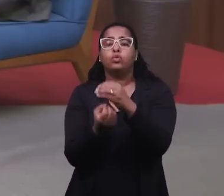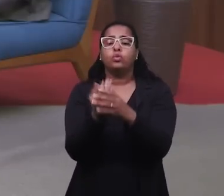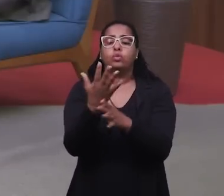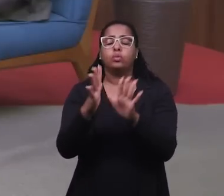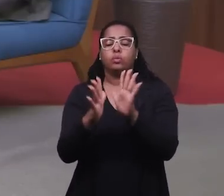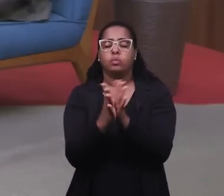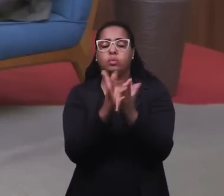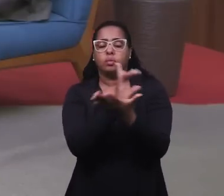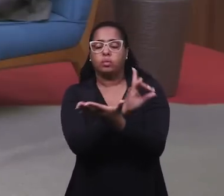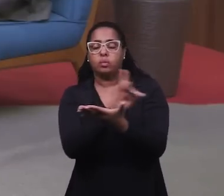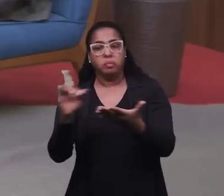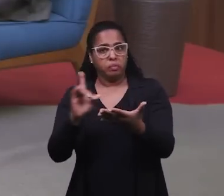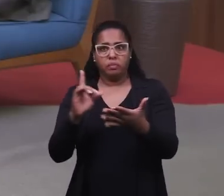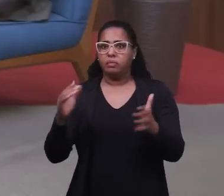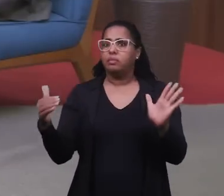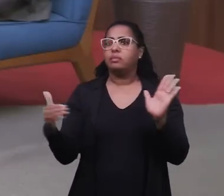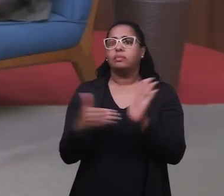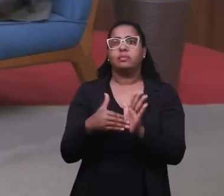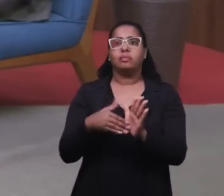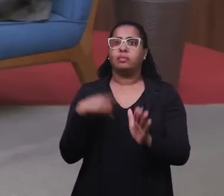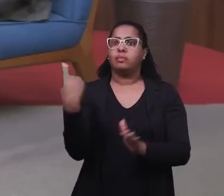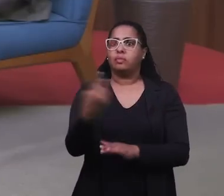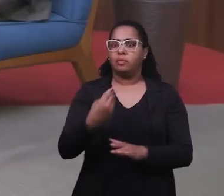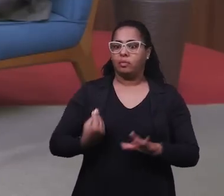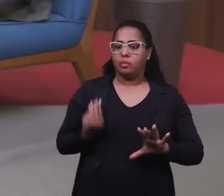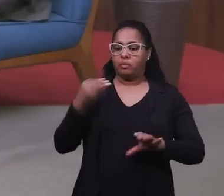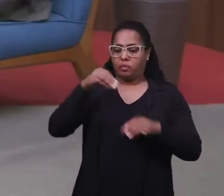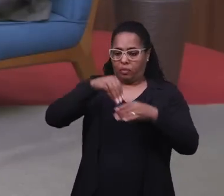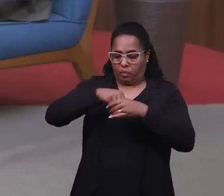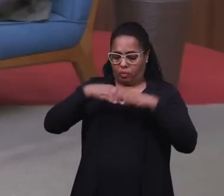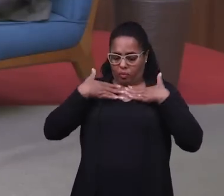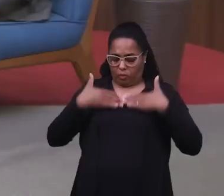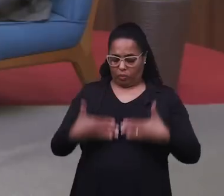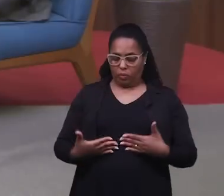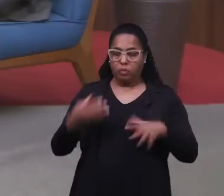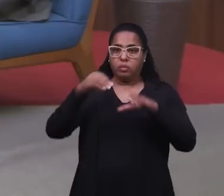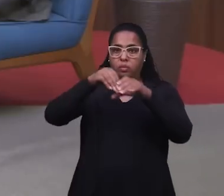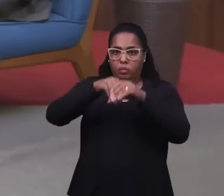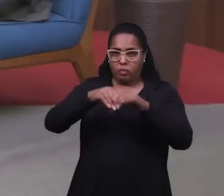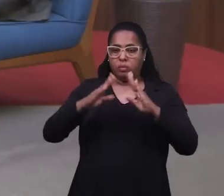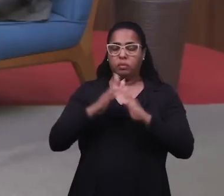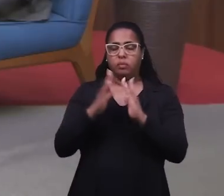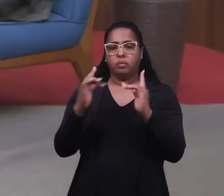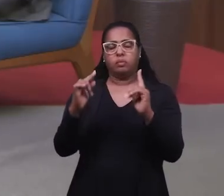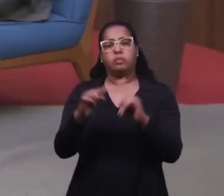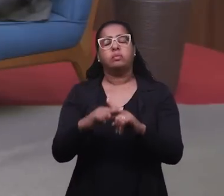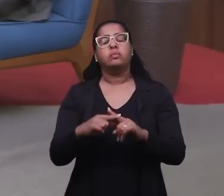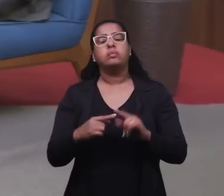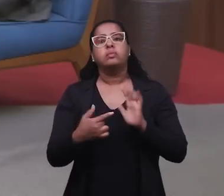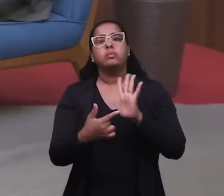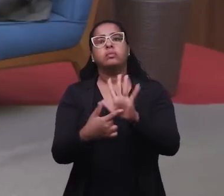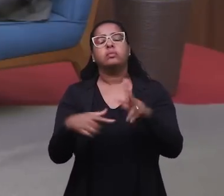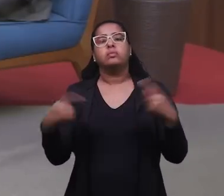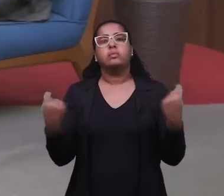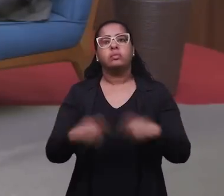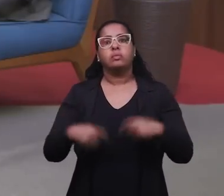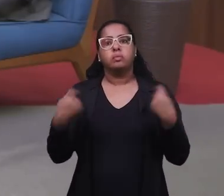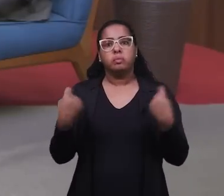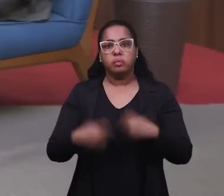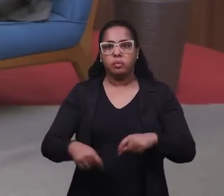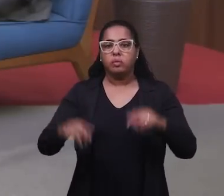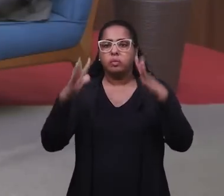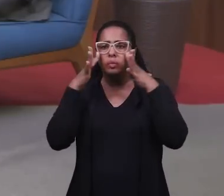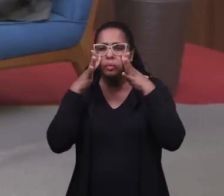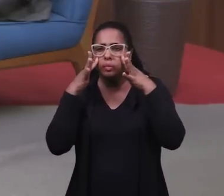palavra, até a nossa vida no corpo, na igreja, uma vida em obediência, daí a necessidade